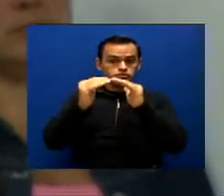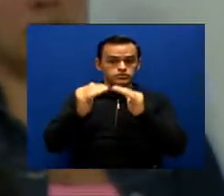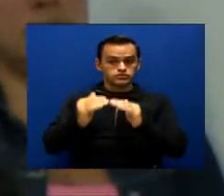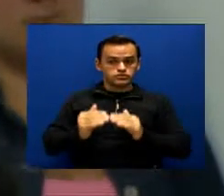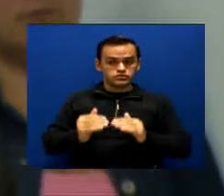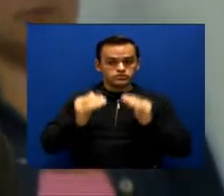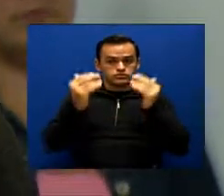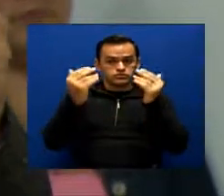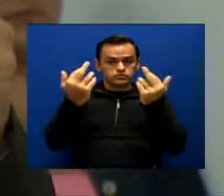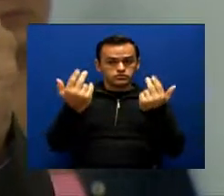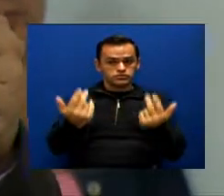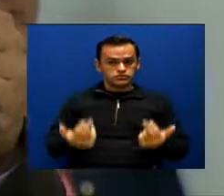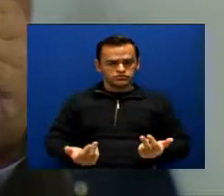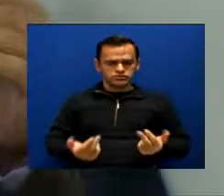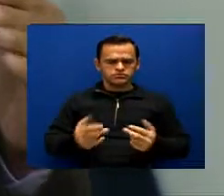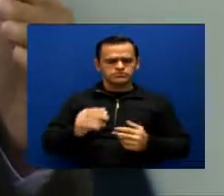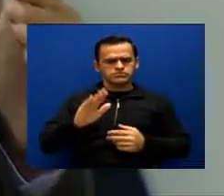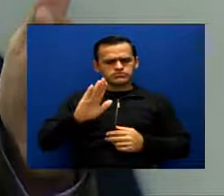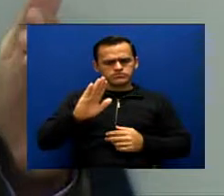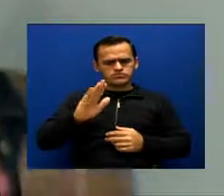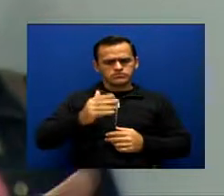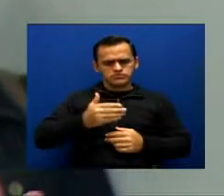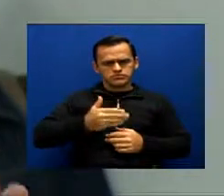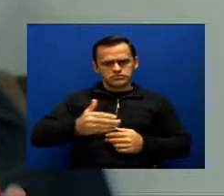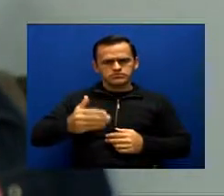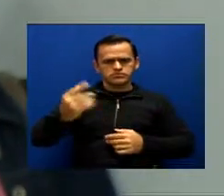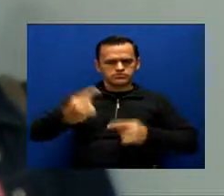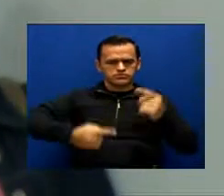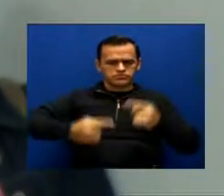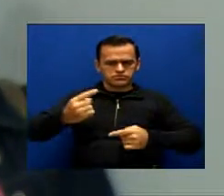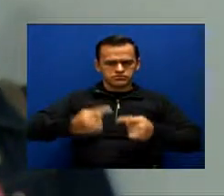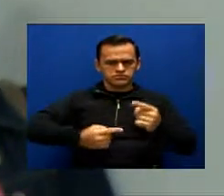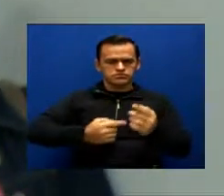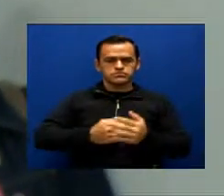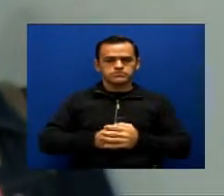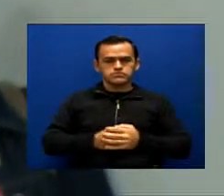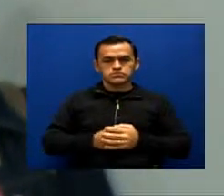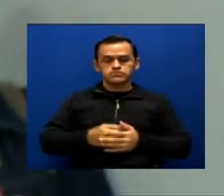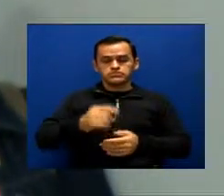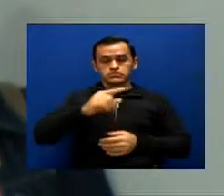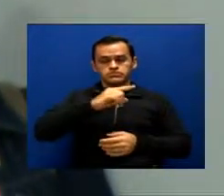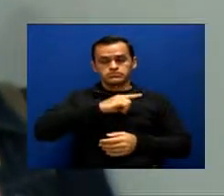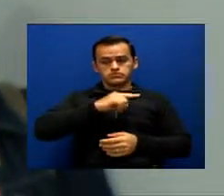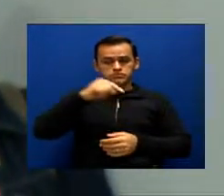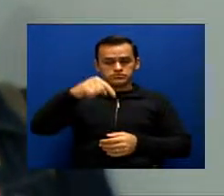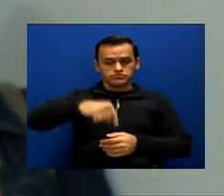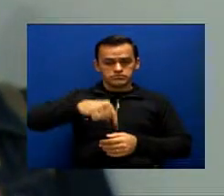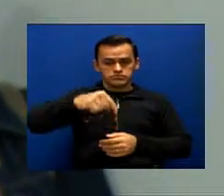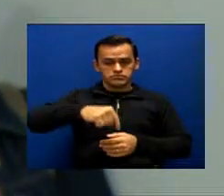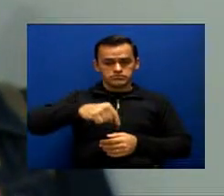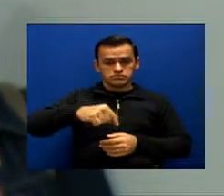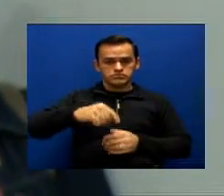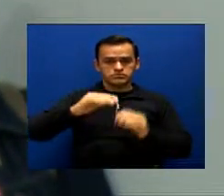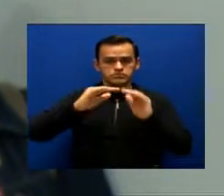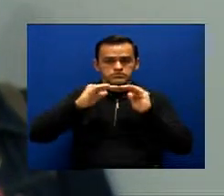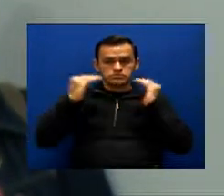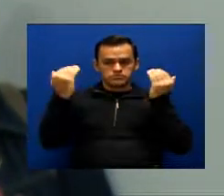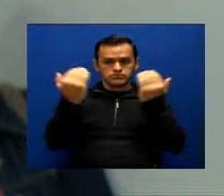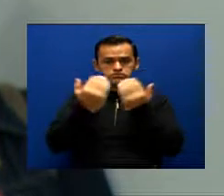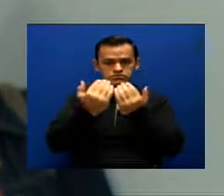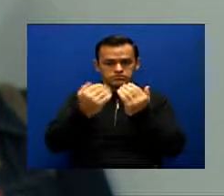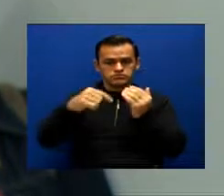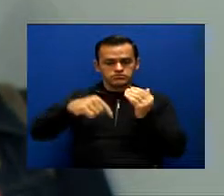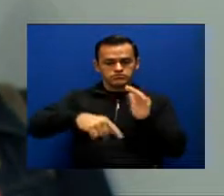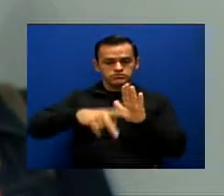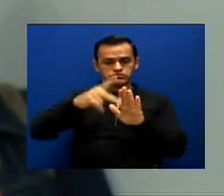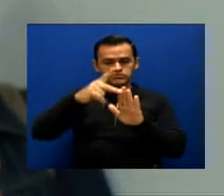o pontapé inicial já foi dado em relação às discussões dessa casa. Temos aí já nessa casa de leis o projeto